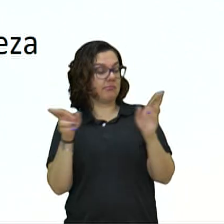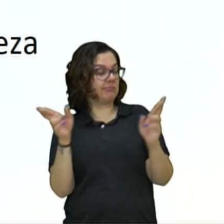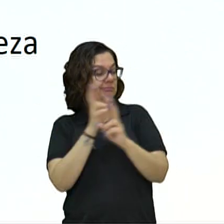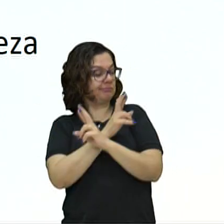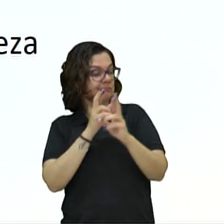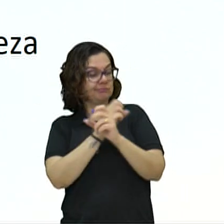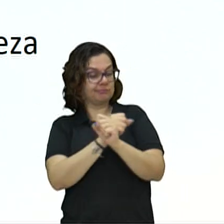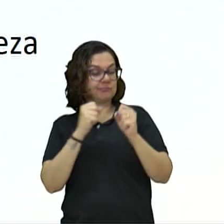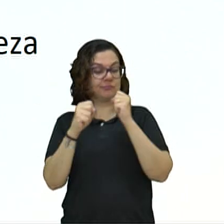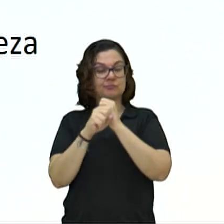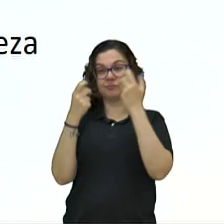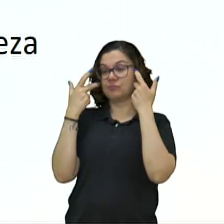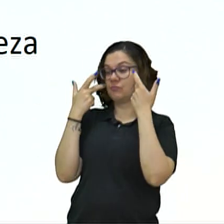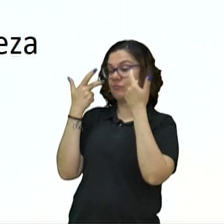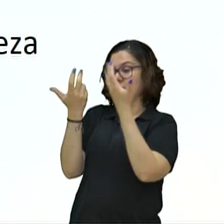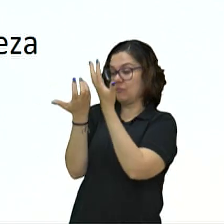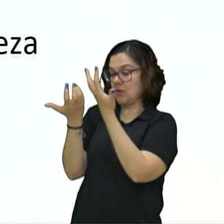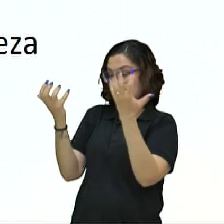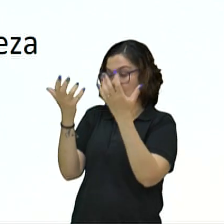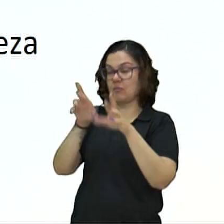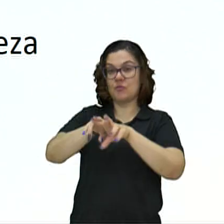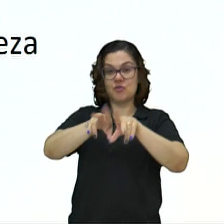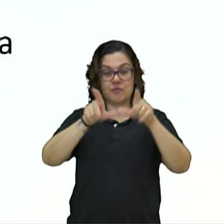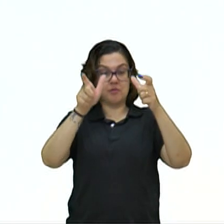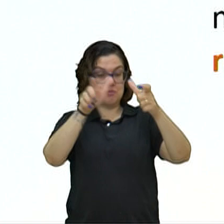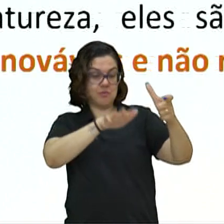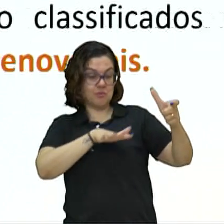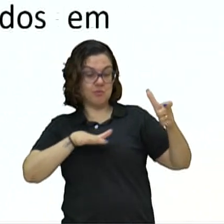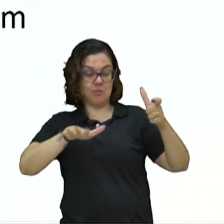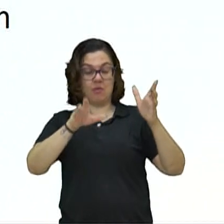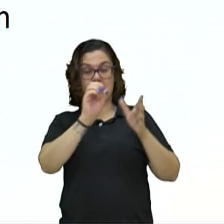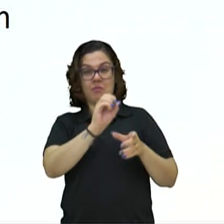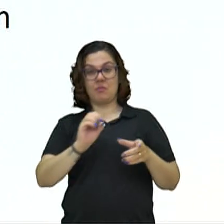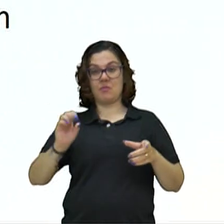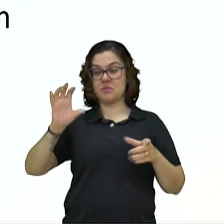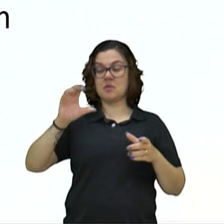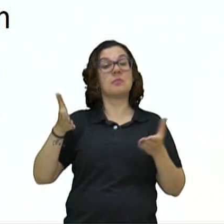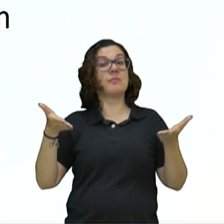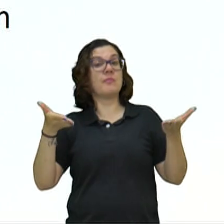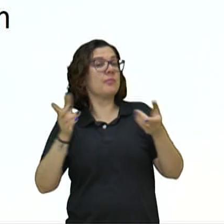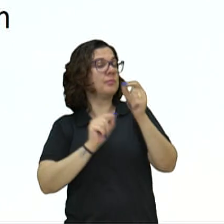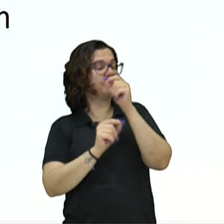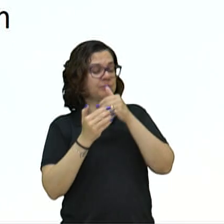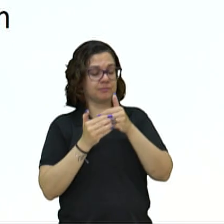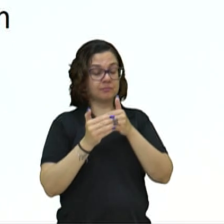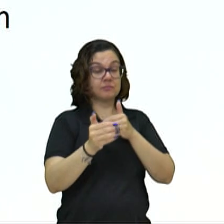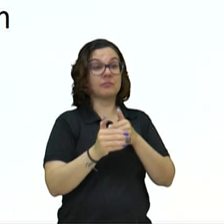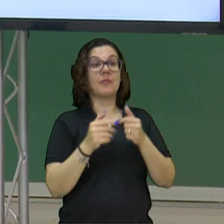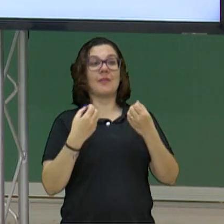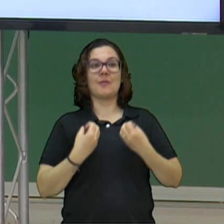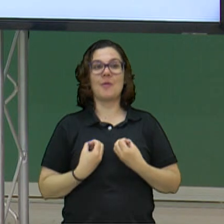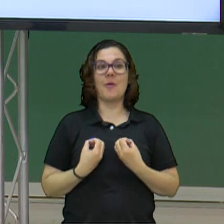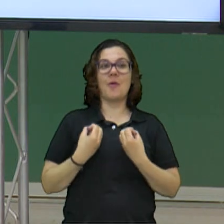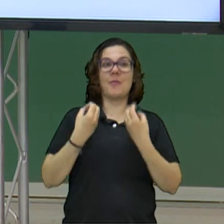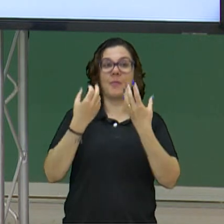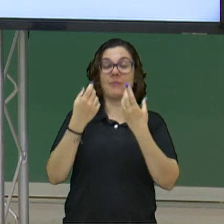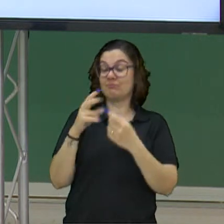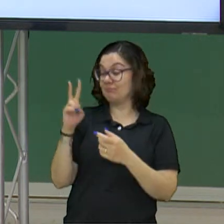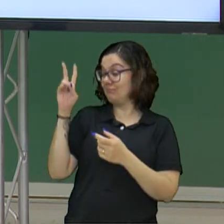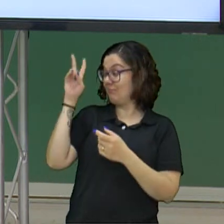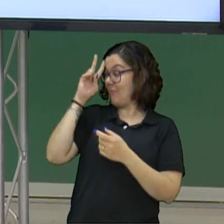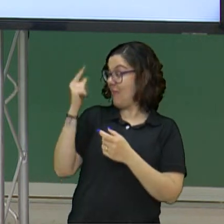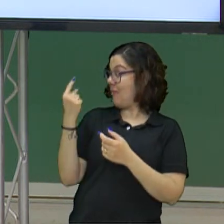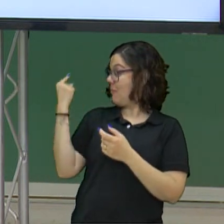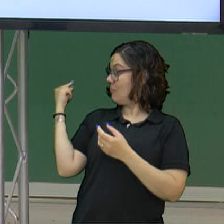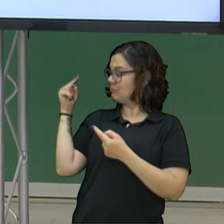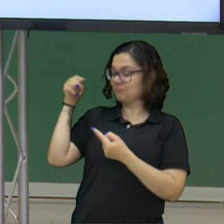nos diferentes espaços da oceania então vamos em frente como diria o poeta recordar é